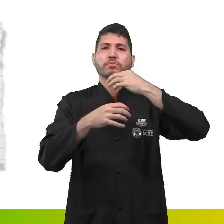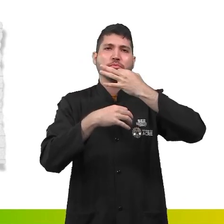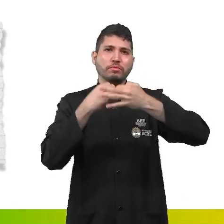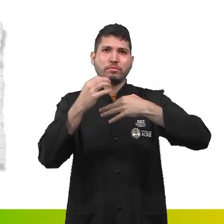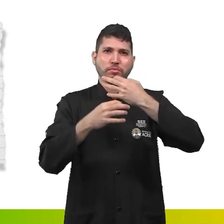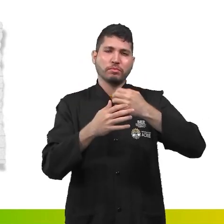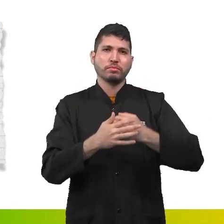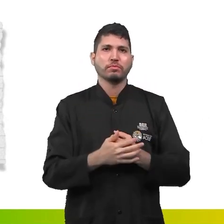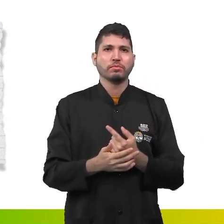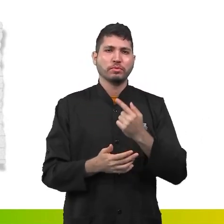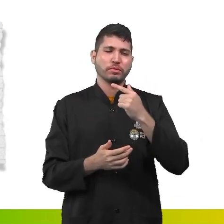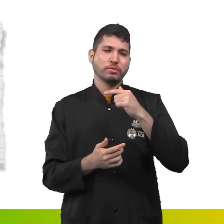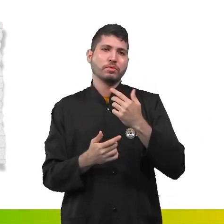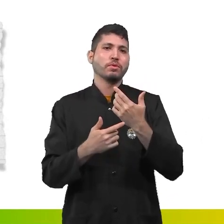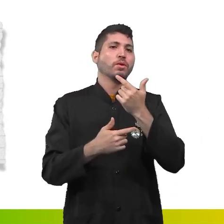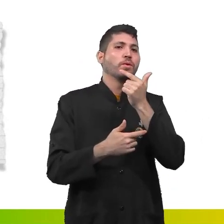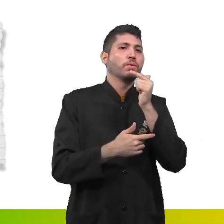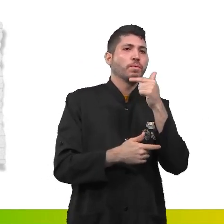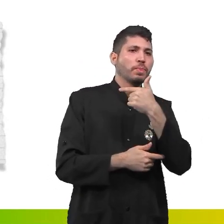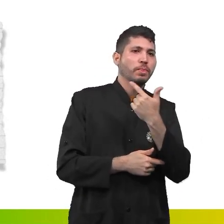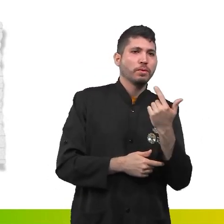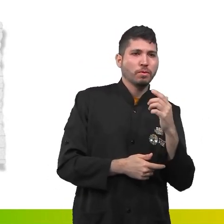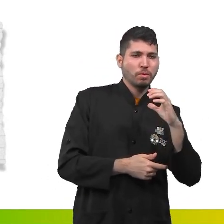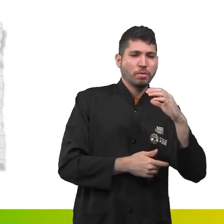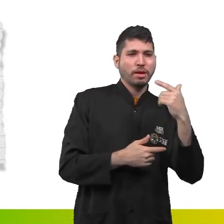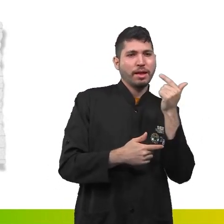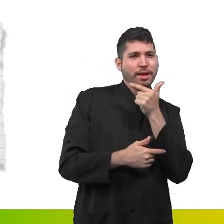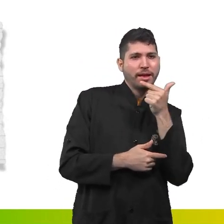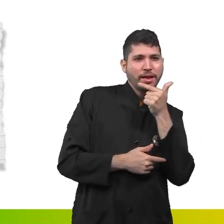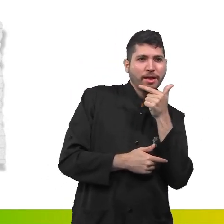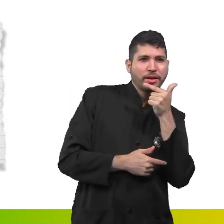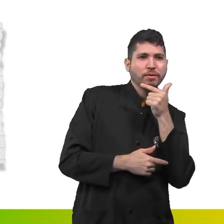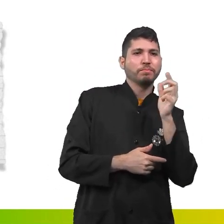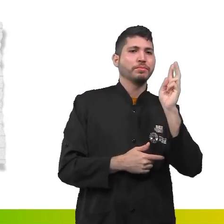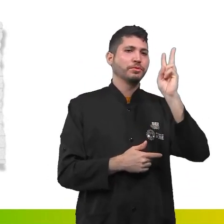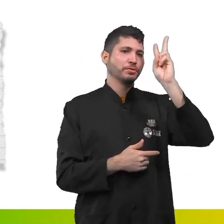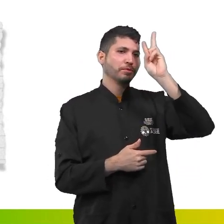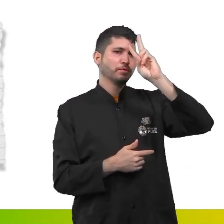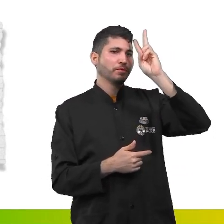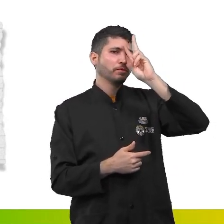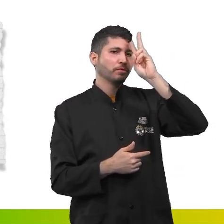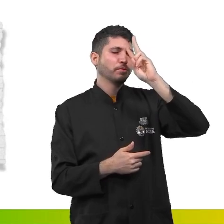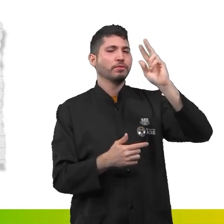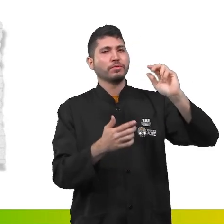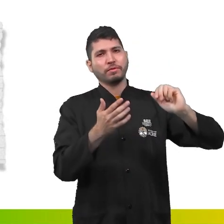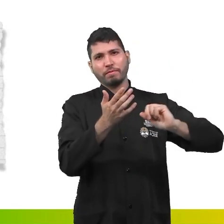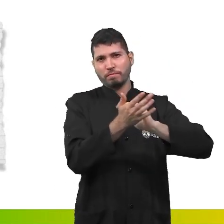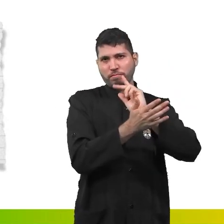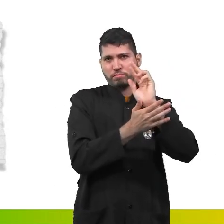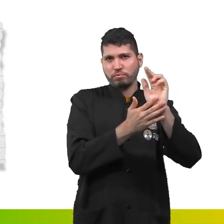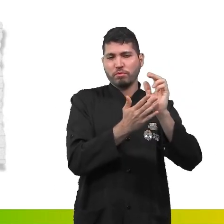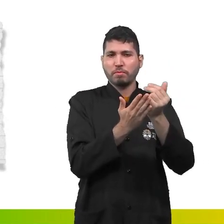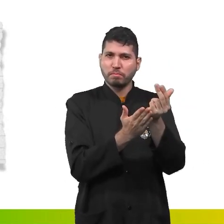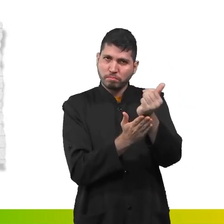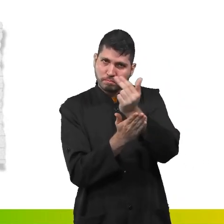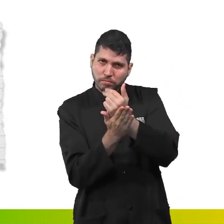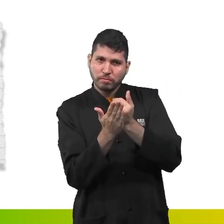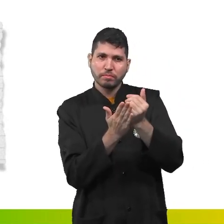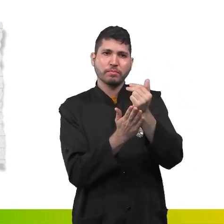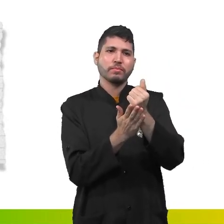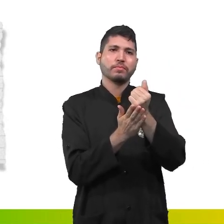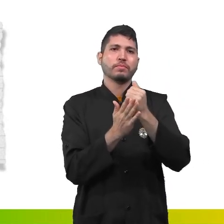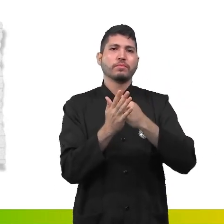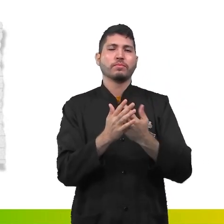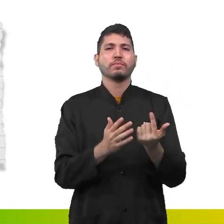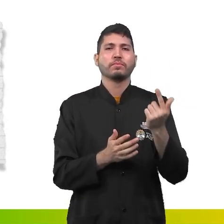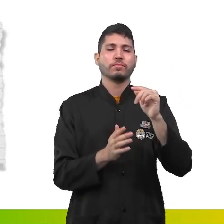cômica de igual modo e hace que se compone uma historieta, ou seja, diversos dibujos. E uma fábula